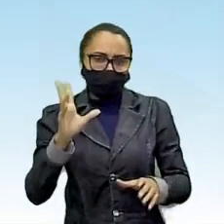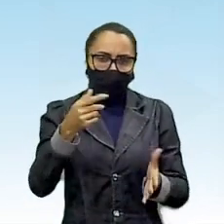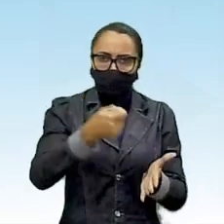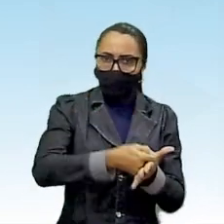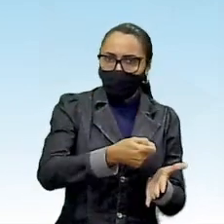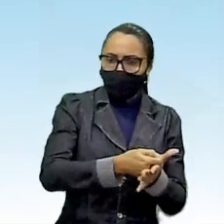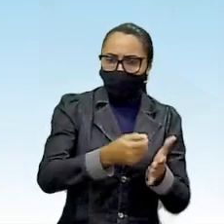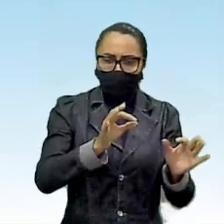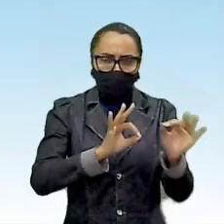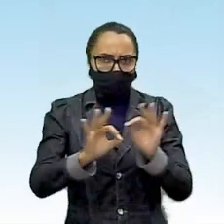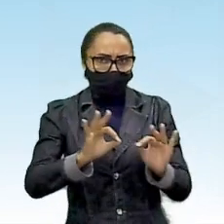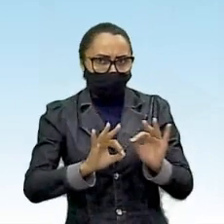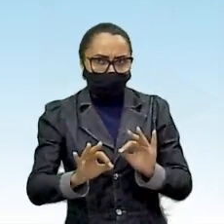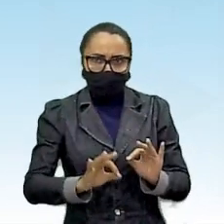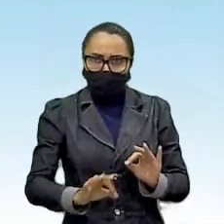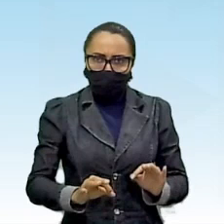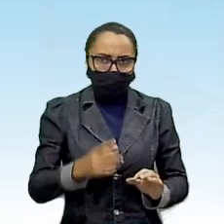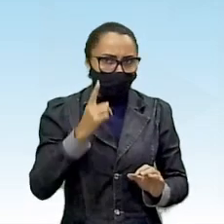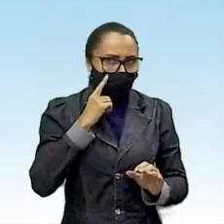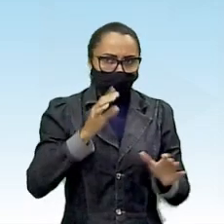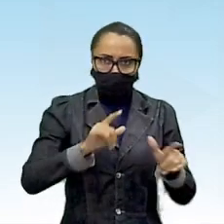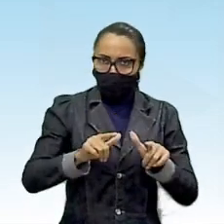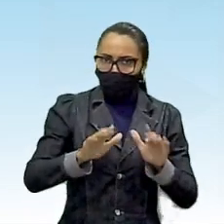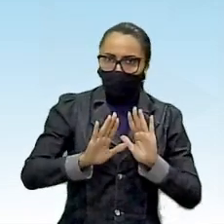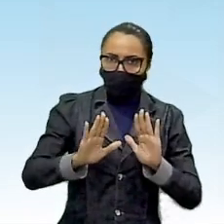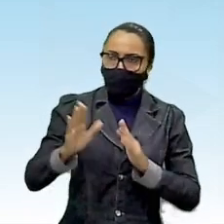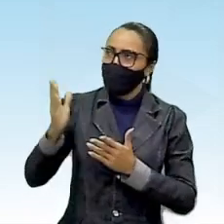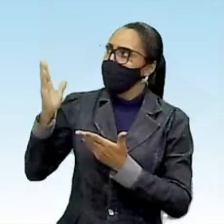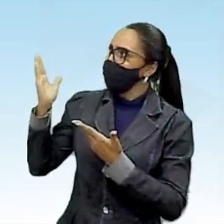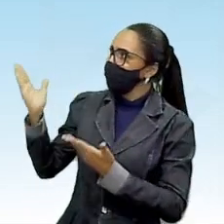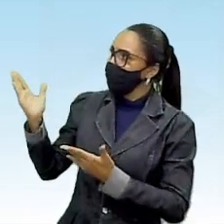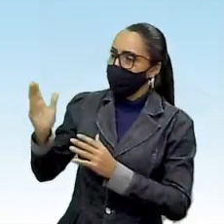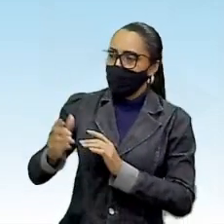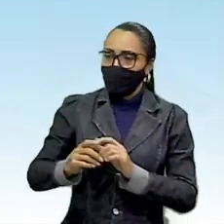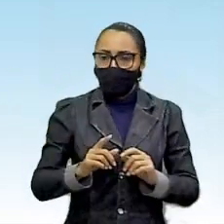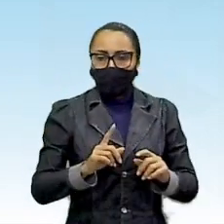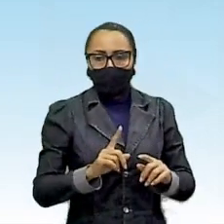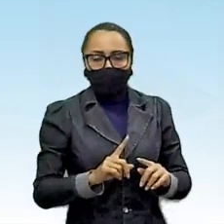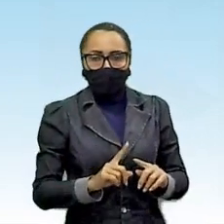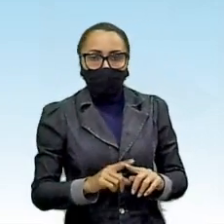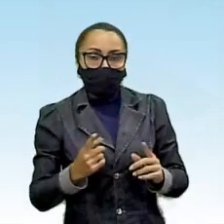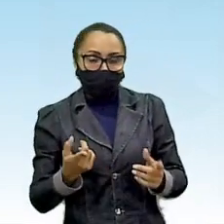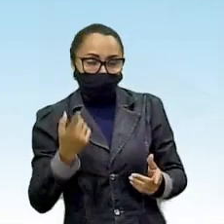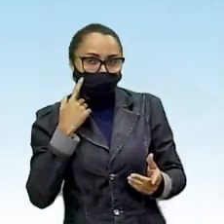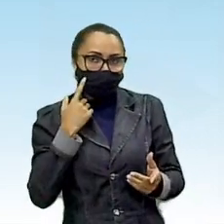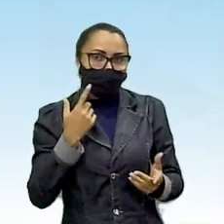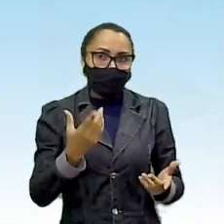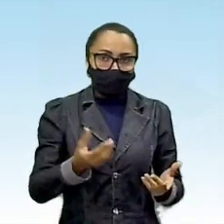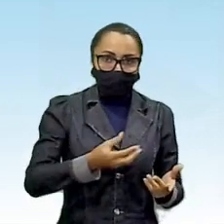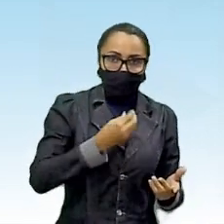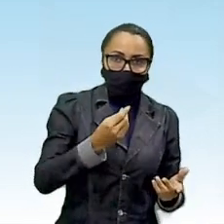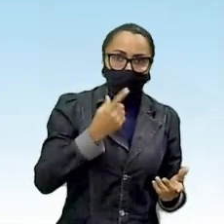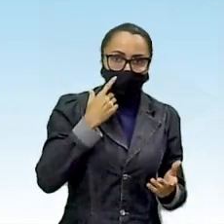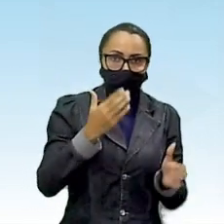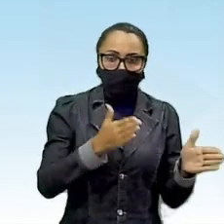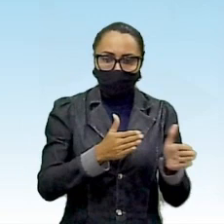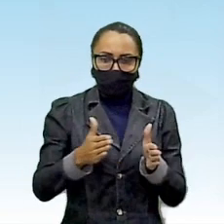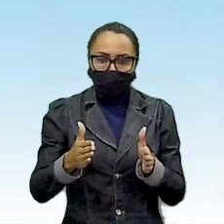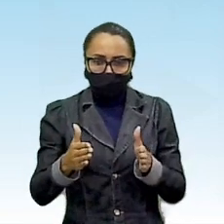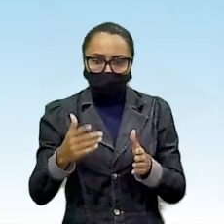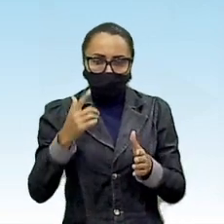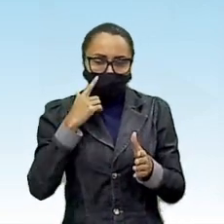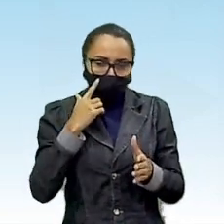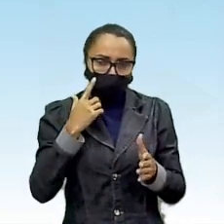a elaborar a análise ergonômica do trabalho. Porém, há exceções. Então, se no PCMSO, por exemplo,